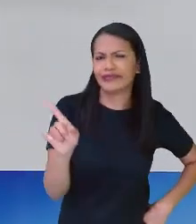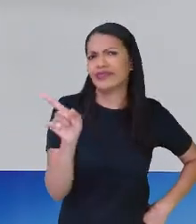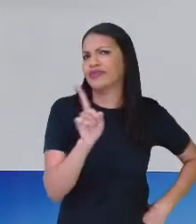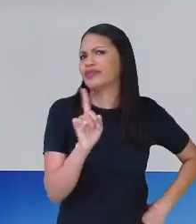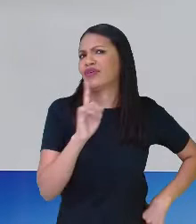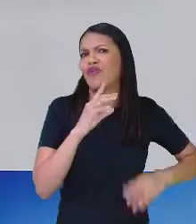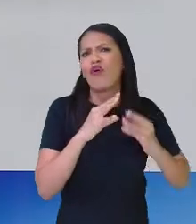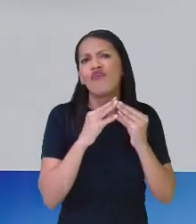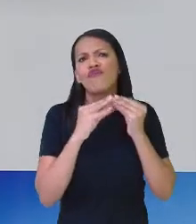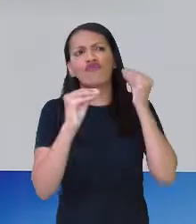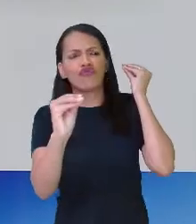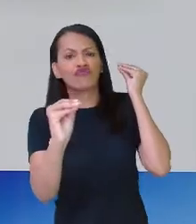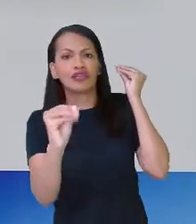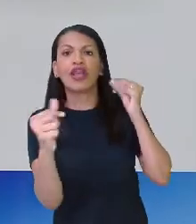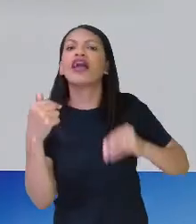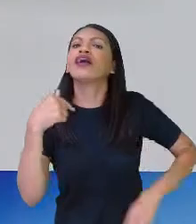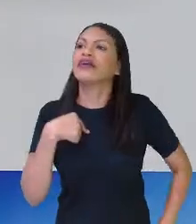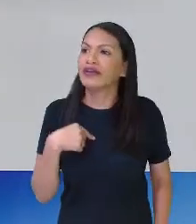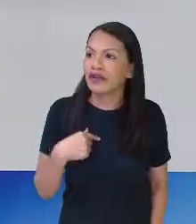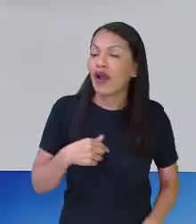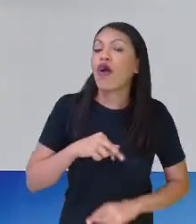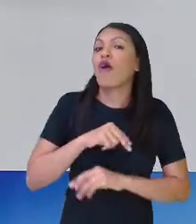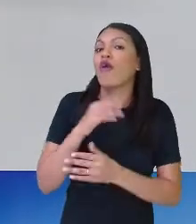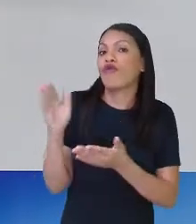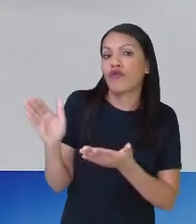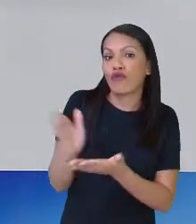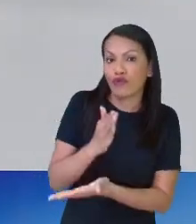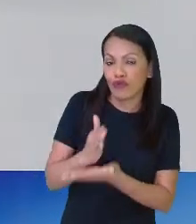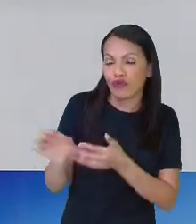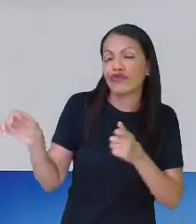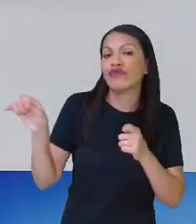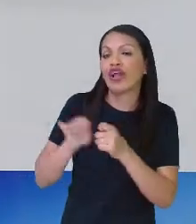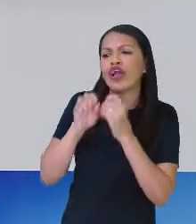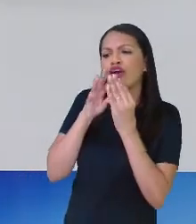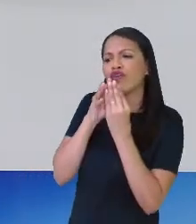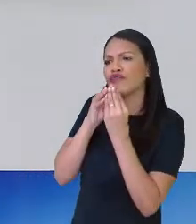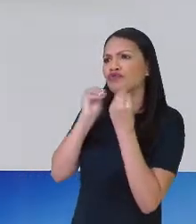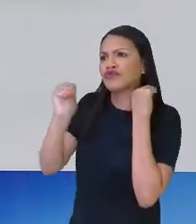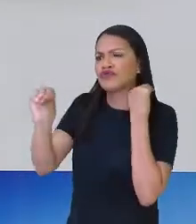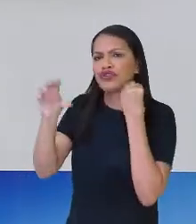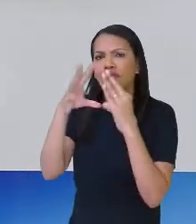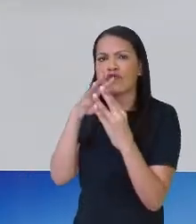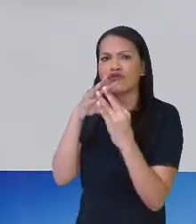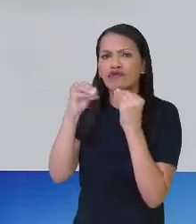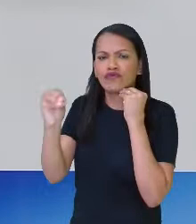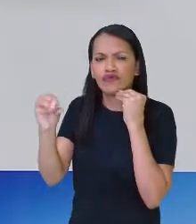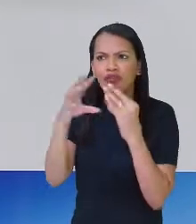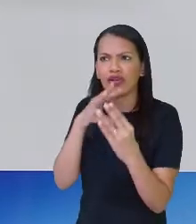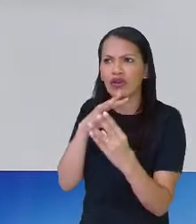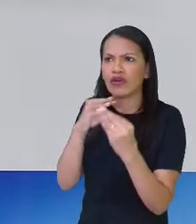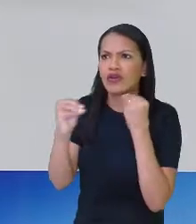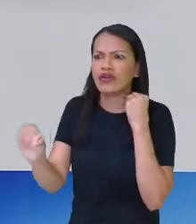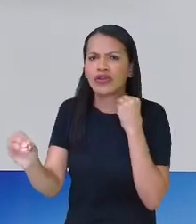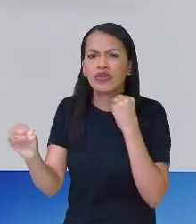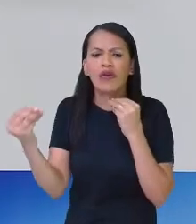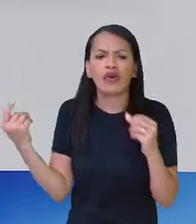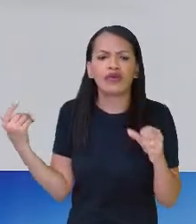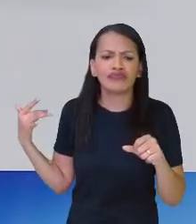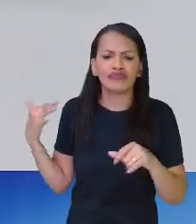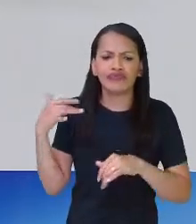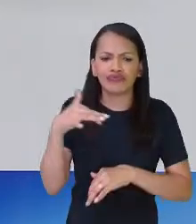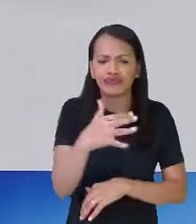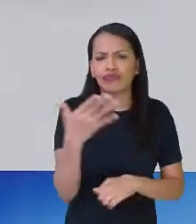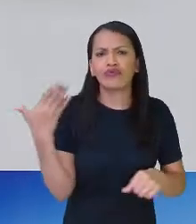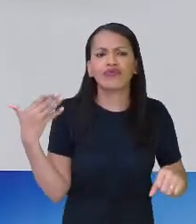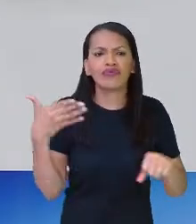Vou fugir. E foi o que muitos fizeram. Eles fugiram. Iam para dentro do Brasil, iam para